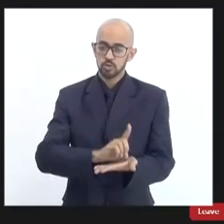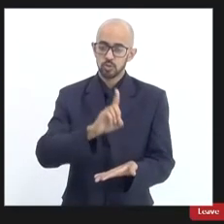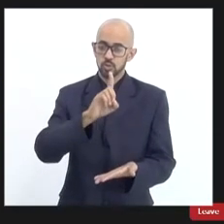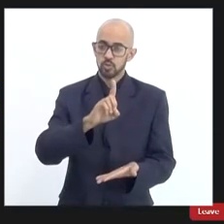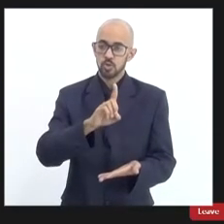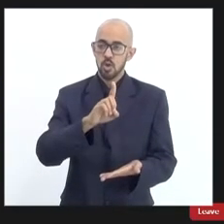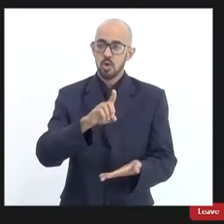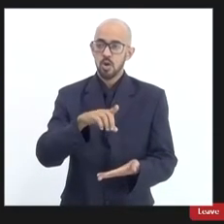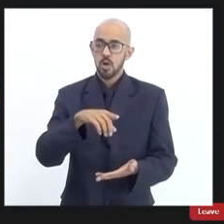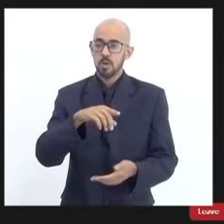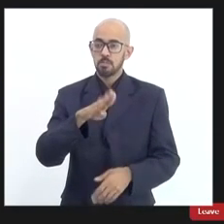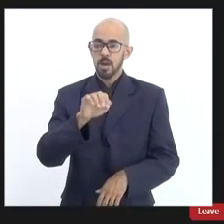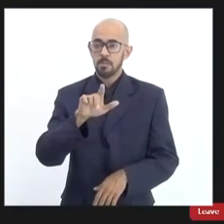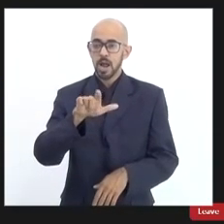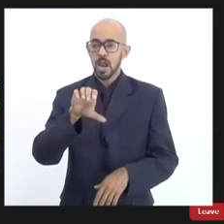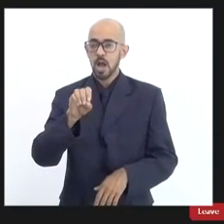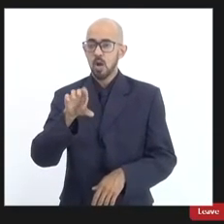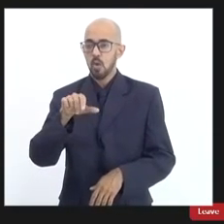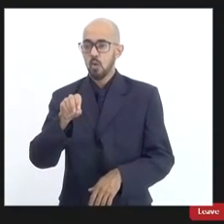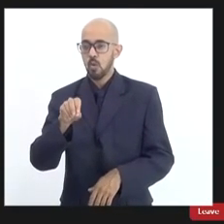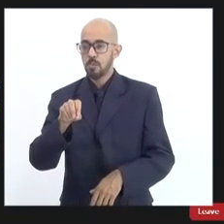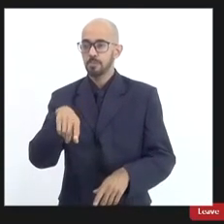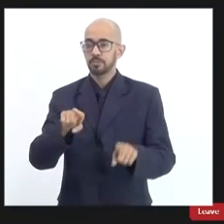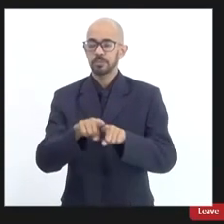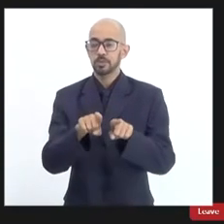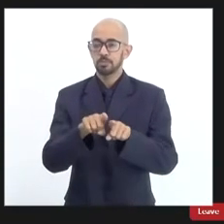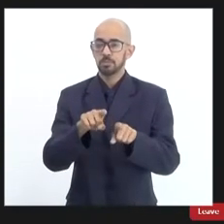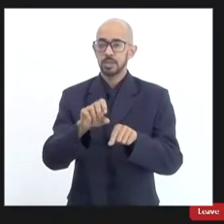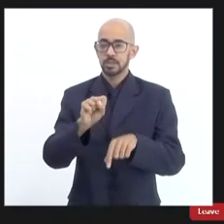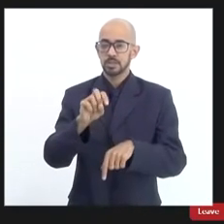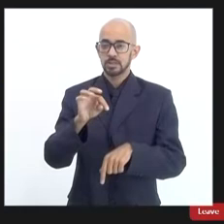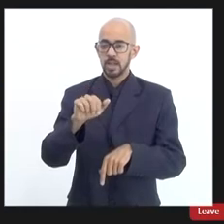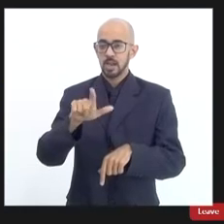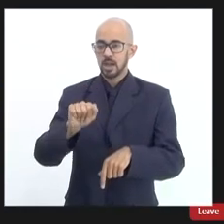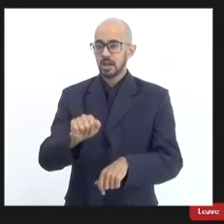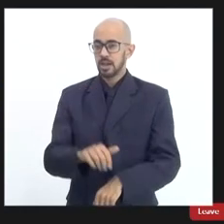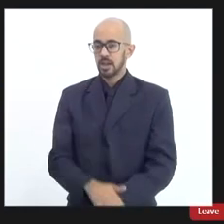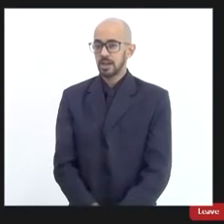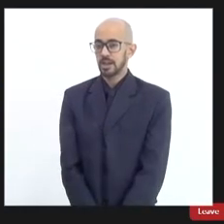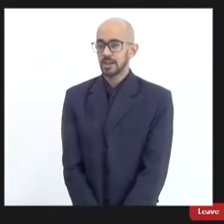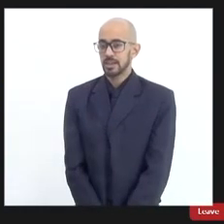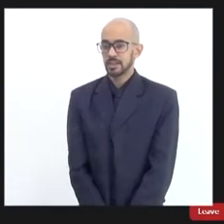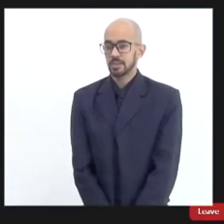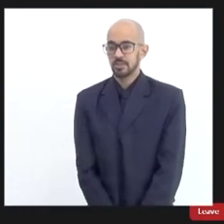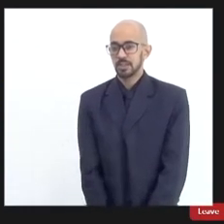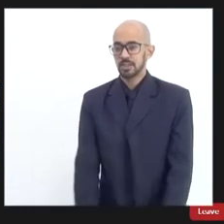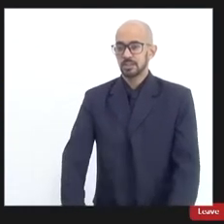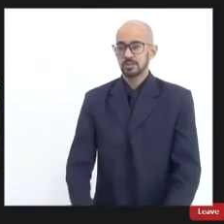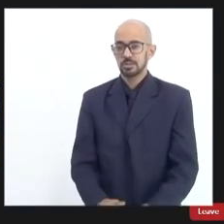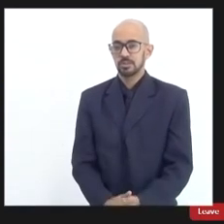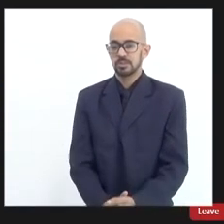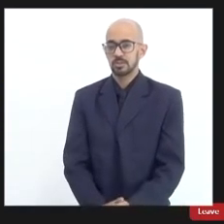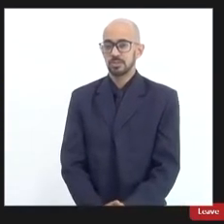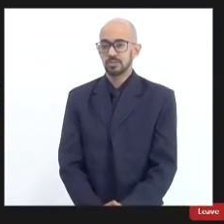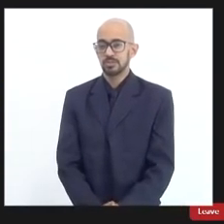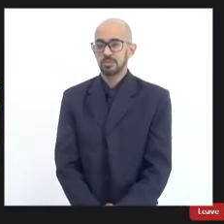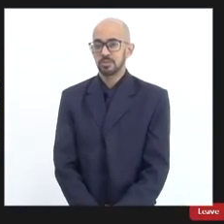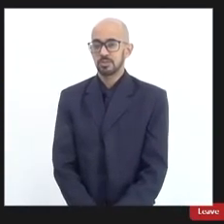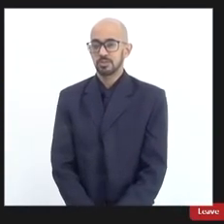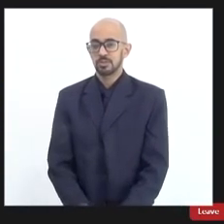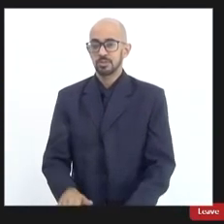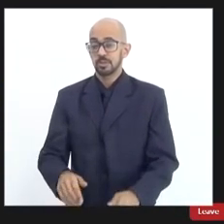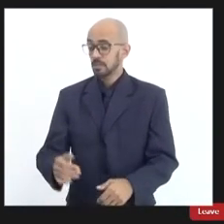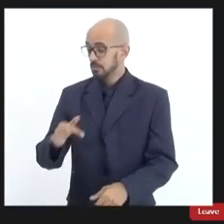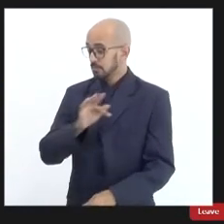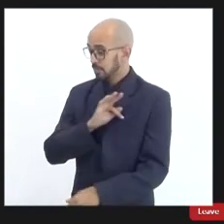e também à doutora Estela Guedes Caputo. Então, doutora Daniele, para suas considerações finais. Deputada Marta Rocha,